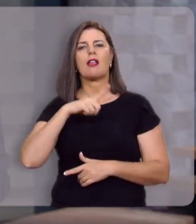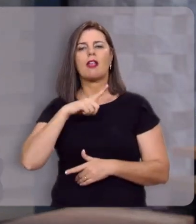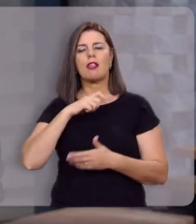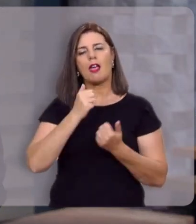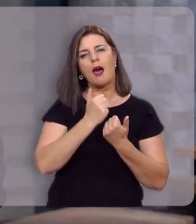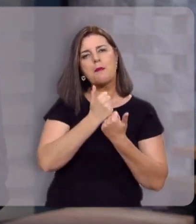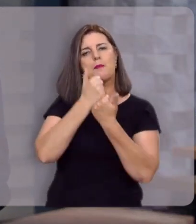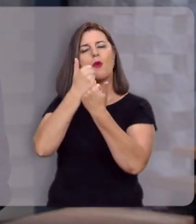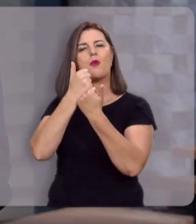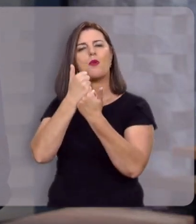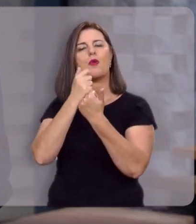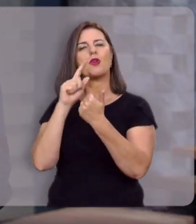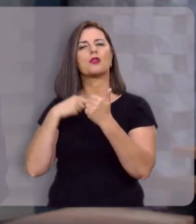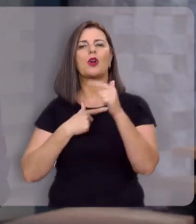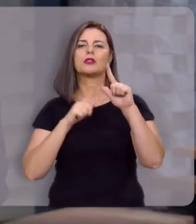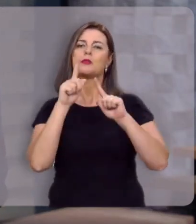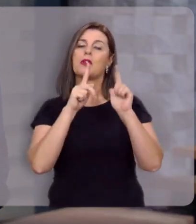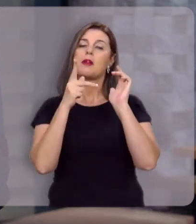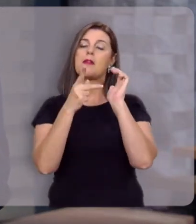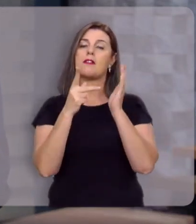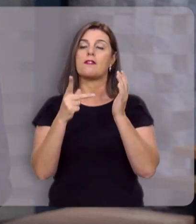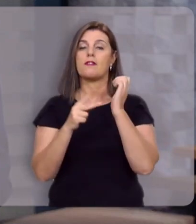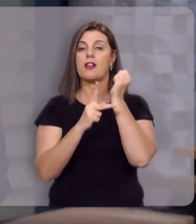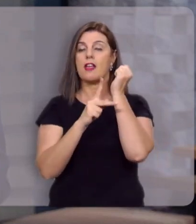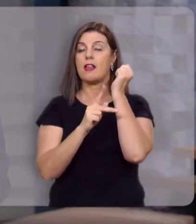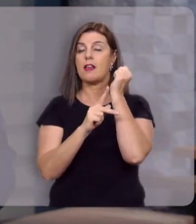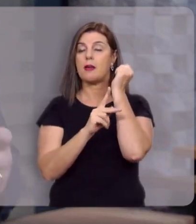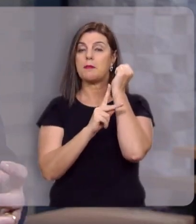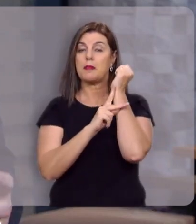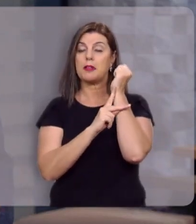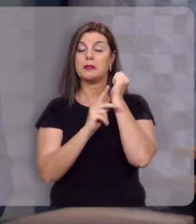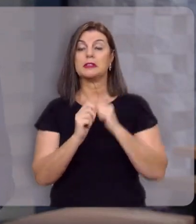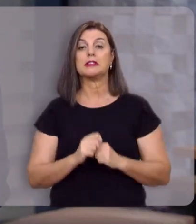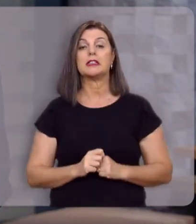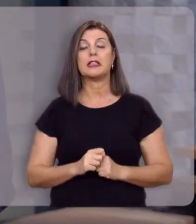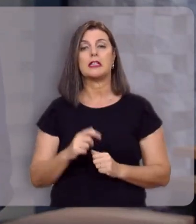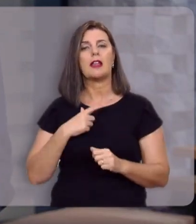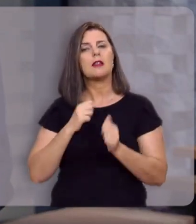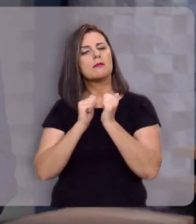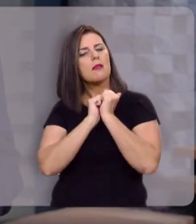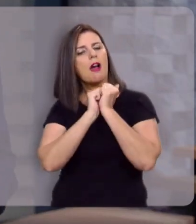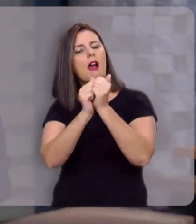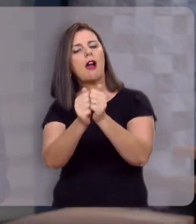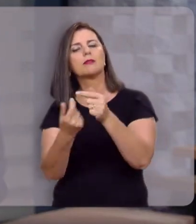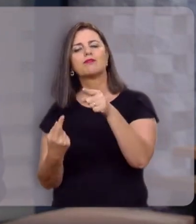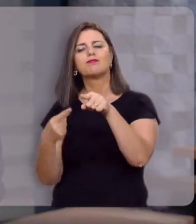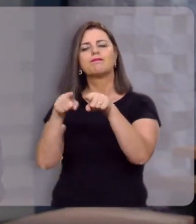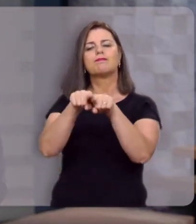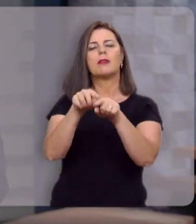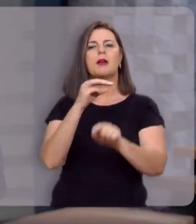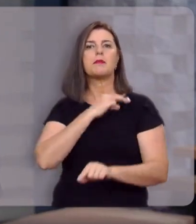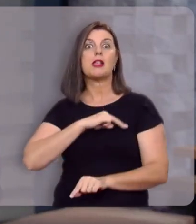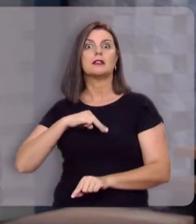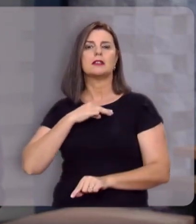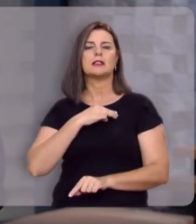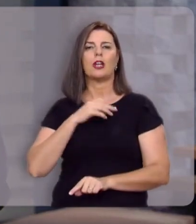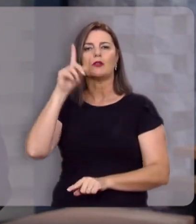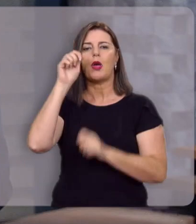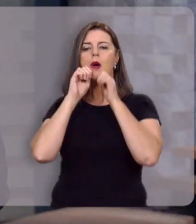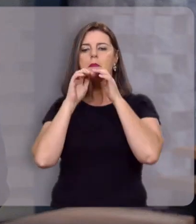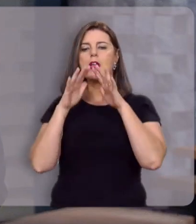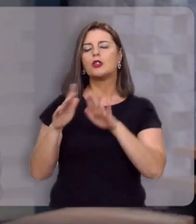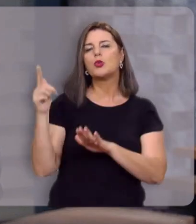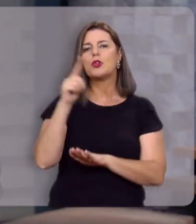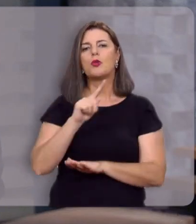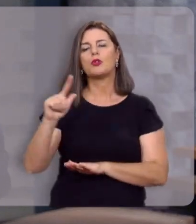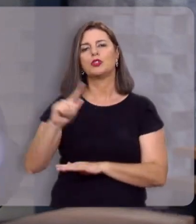têm apoiado o nosso programa Verdade e Vida, sendo parceiros em missão. Que Deus continue abençoando